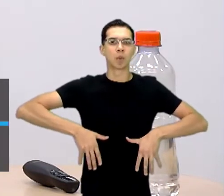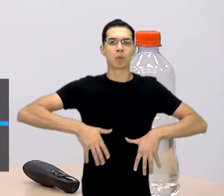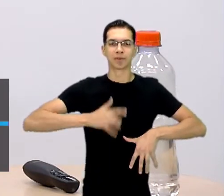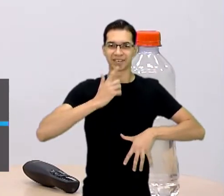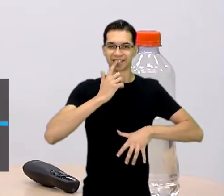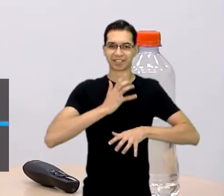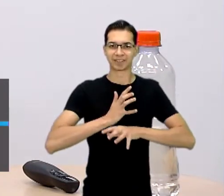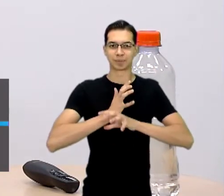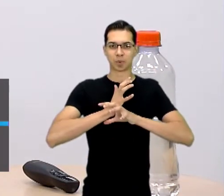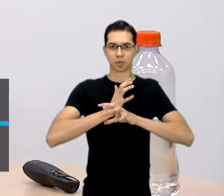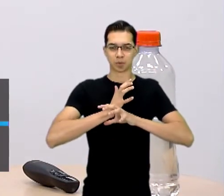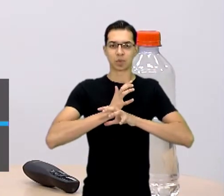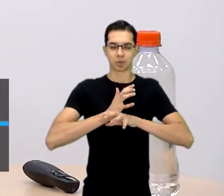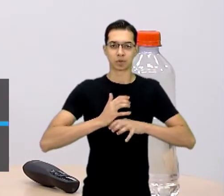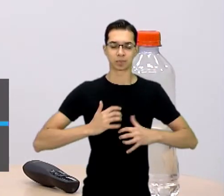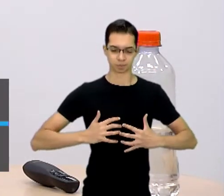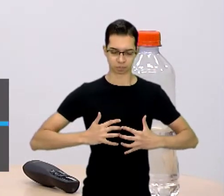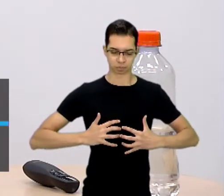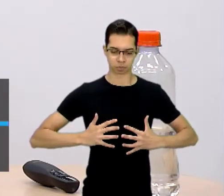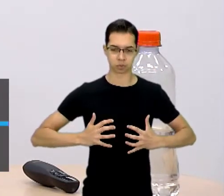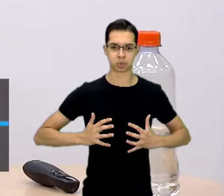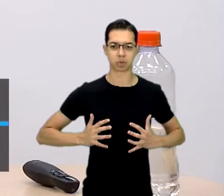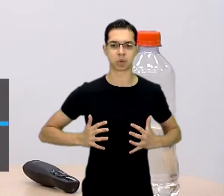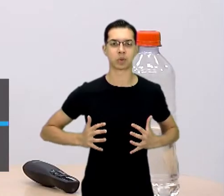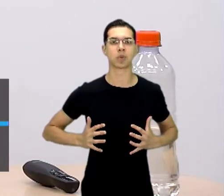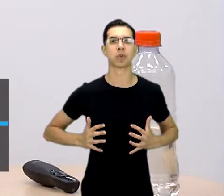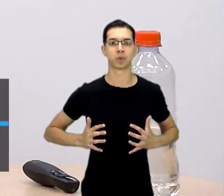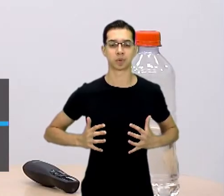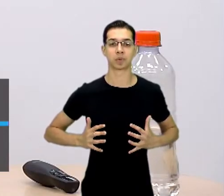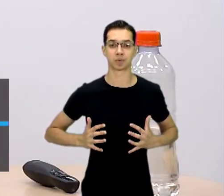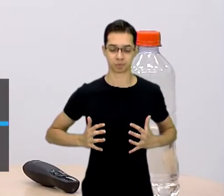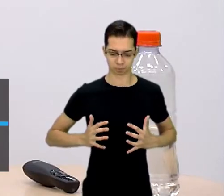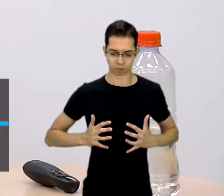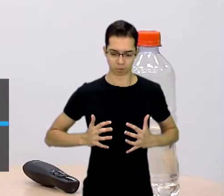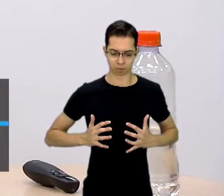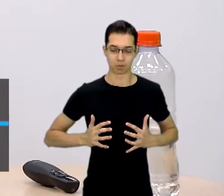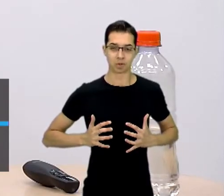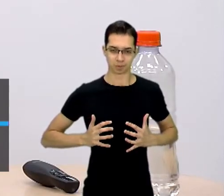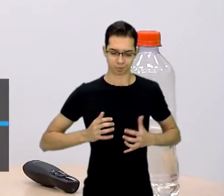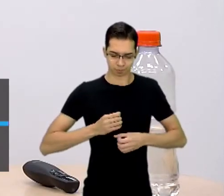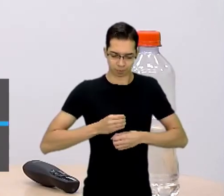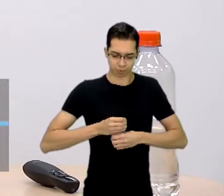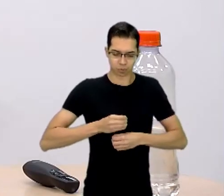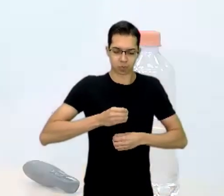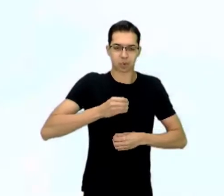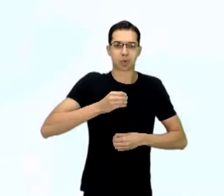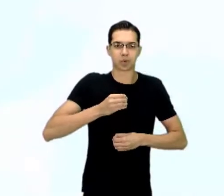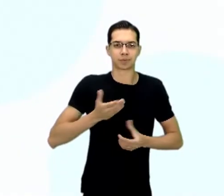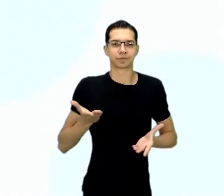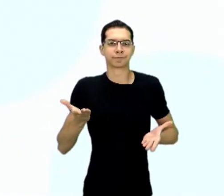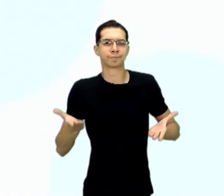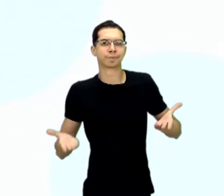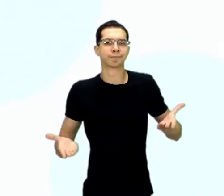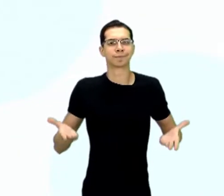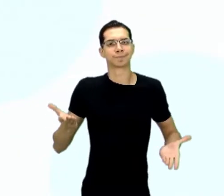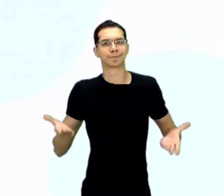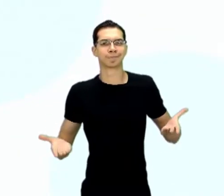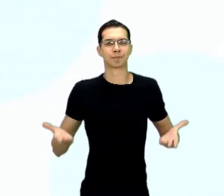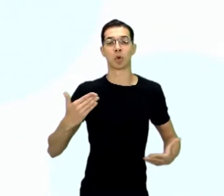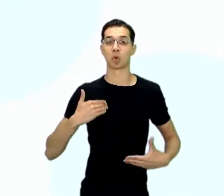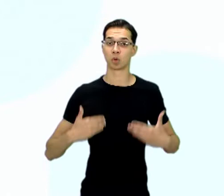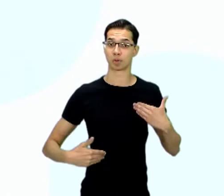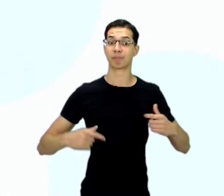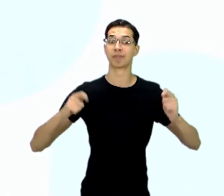a sustentação do meu corpo. Além disso, o esqueleto também, olha só, ele